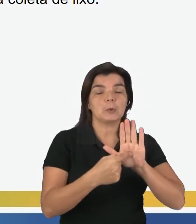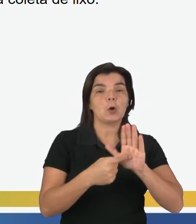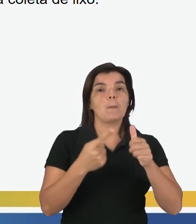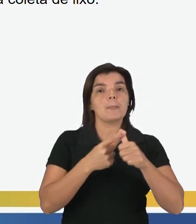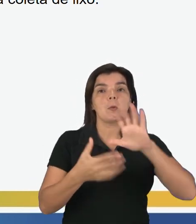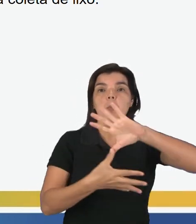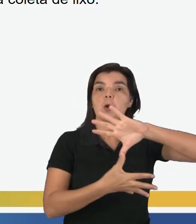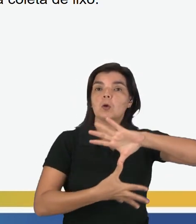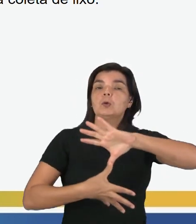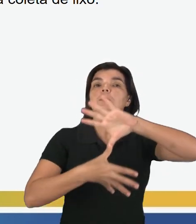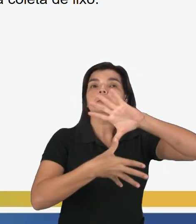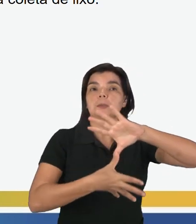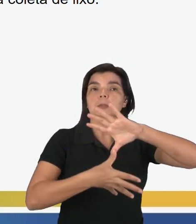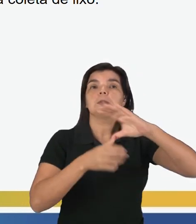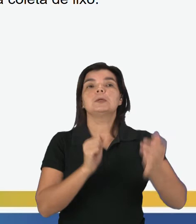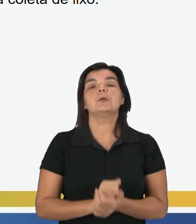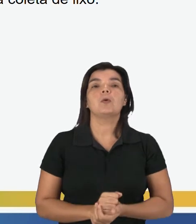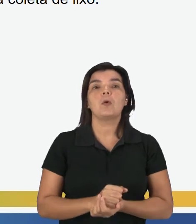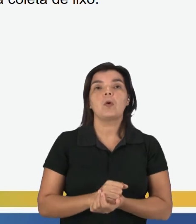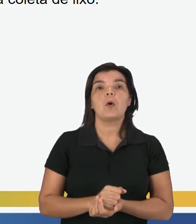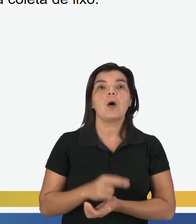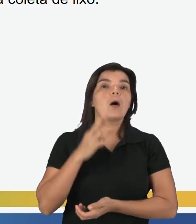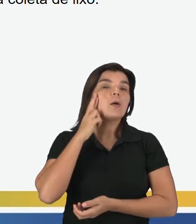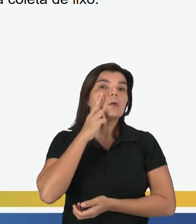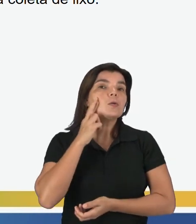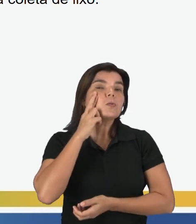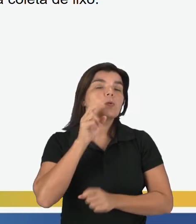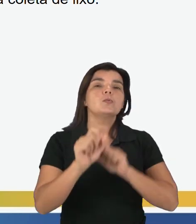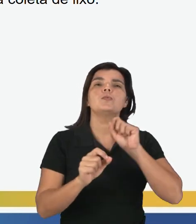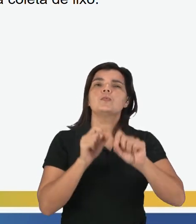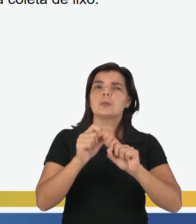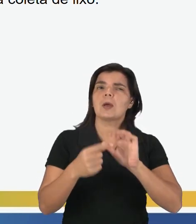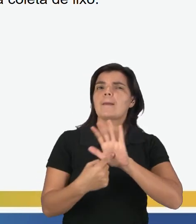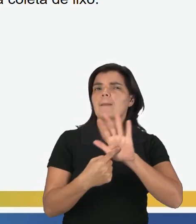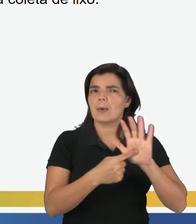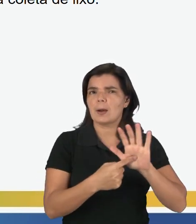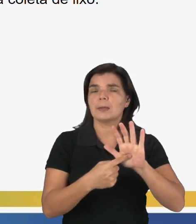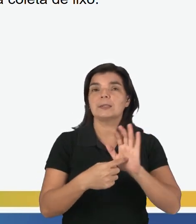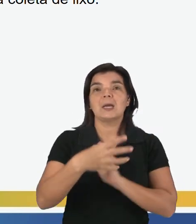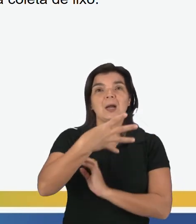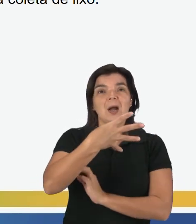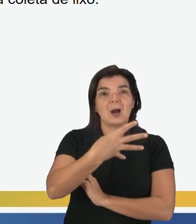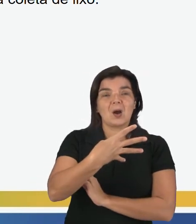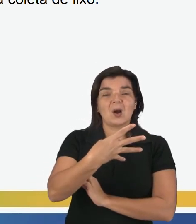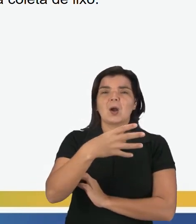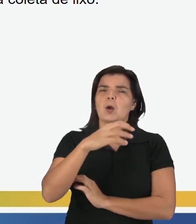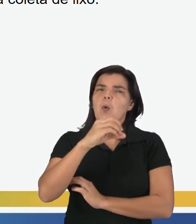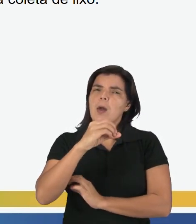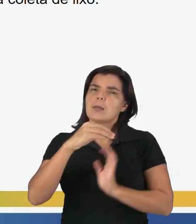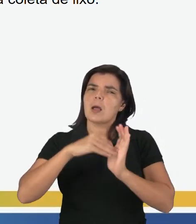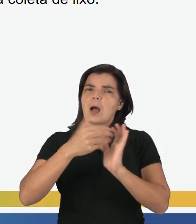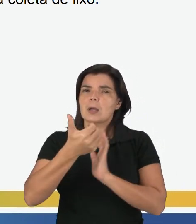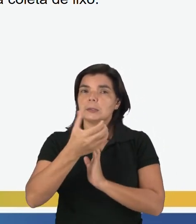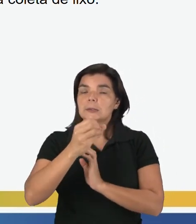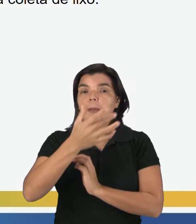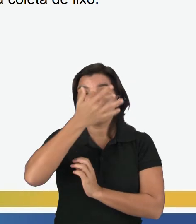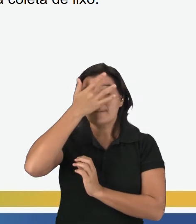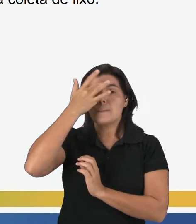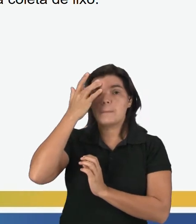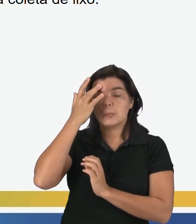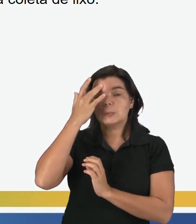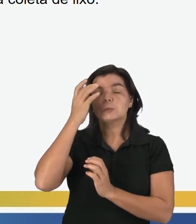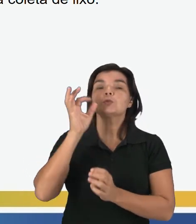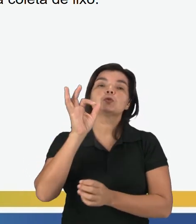primeiro mapa que a cor rosada mostra que equivale a 40% a 60% de pessoas que